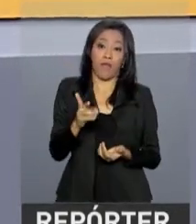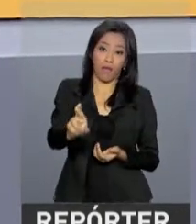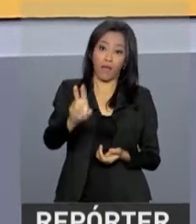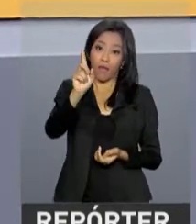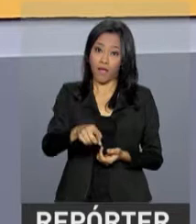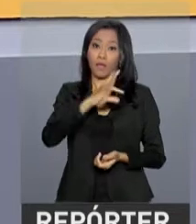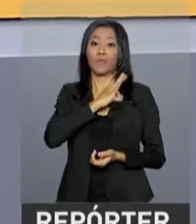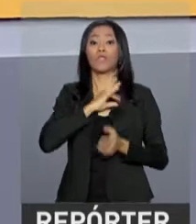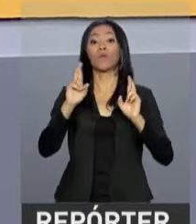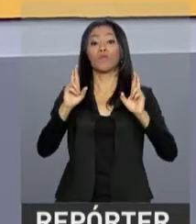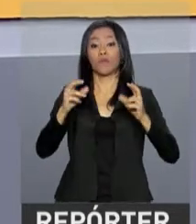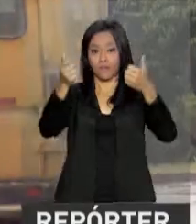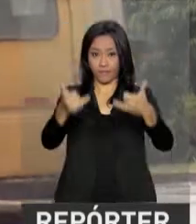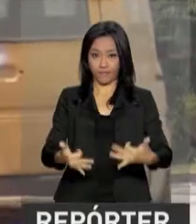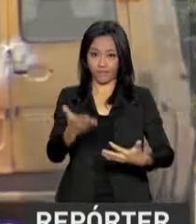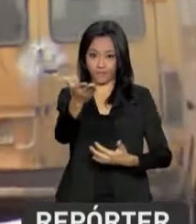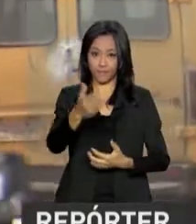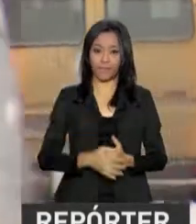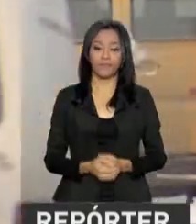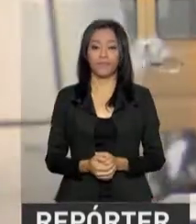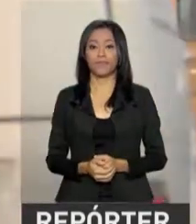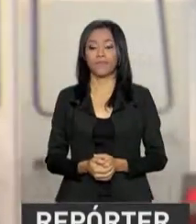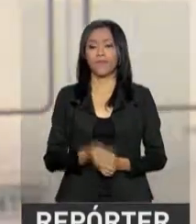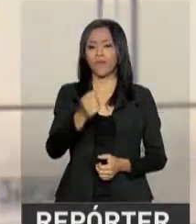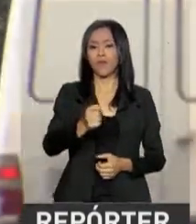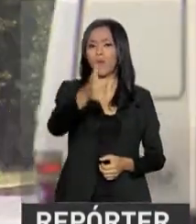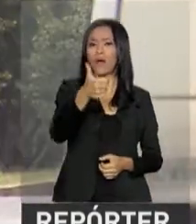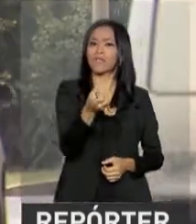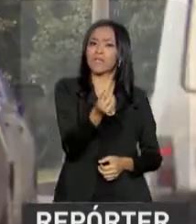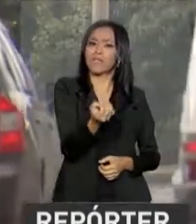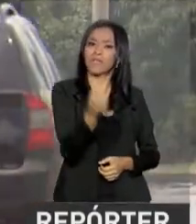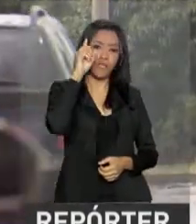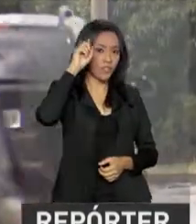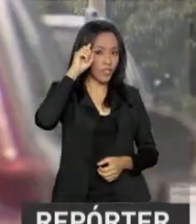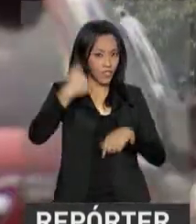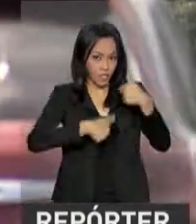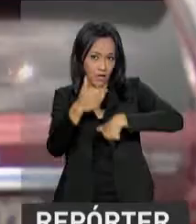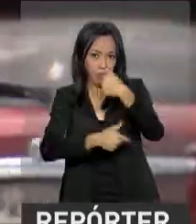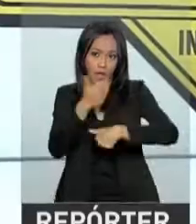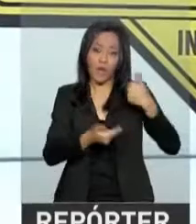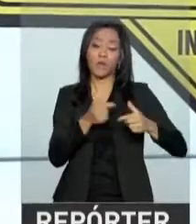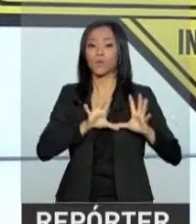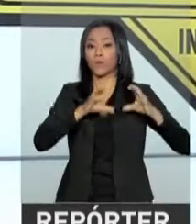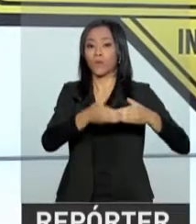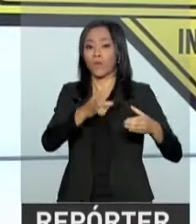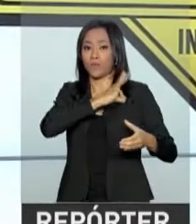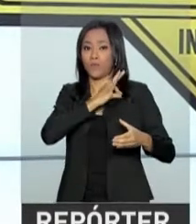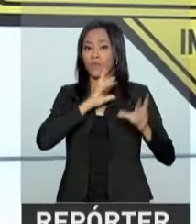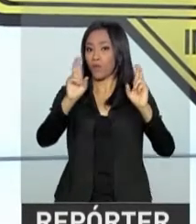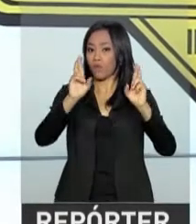federal em quase 60 dias de operação em rodovias federais a rodovia